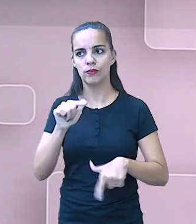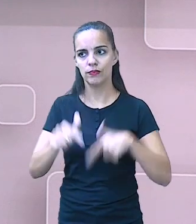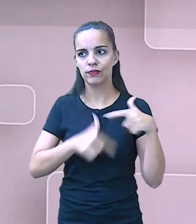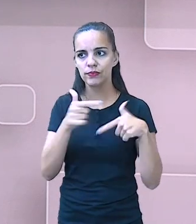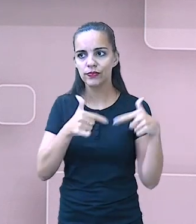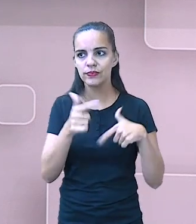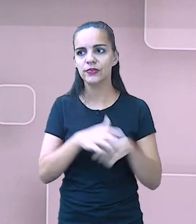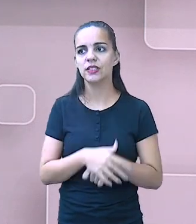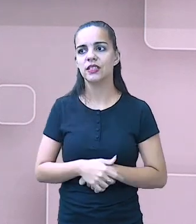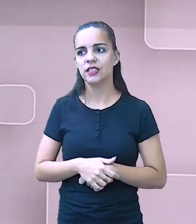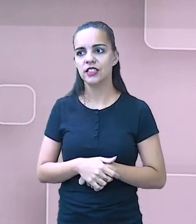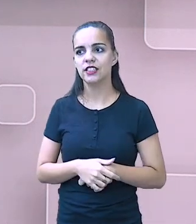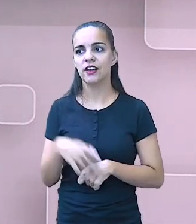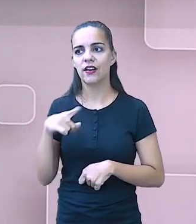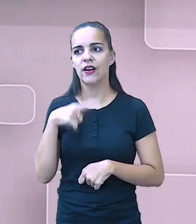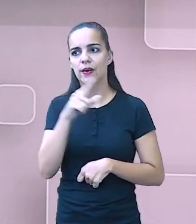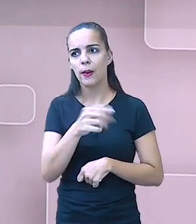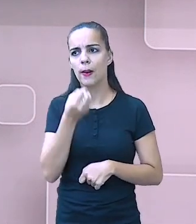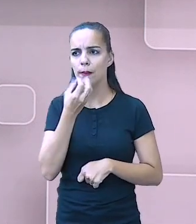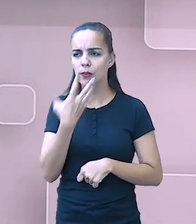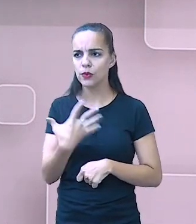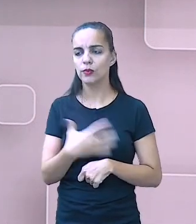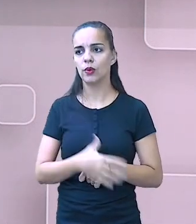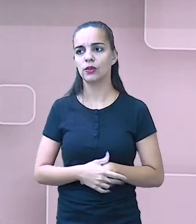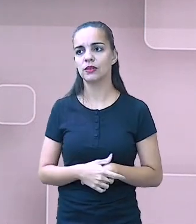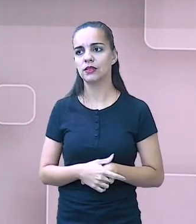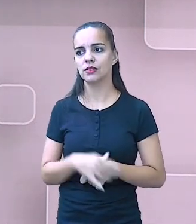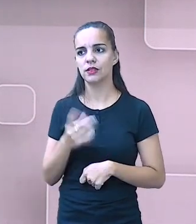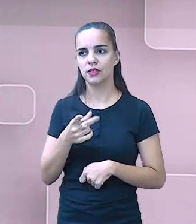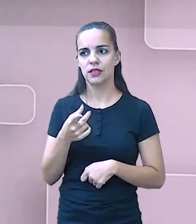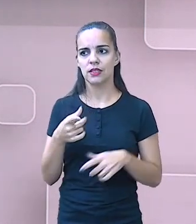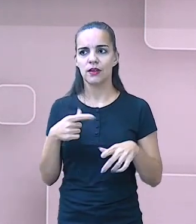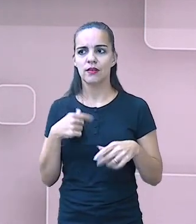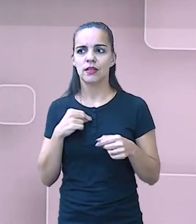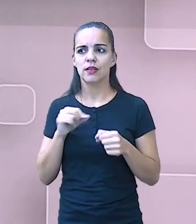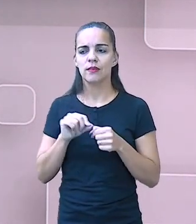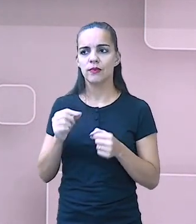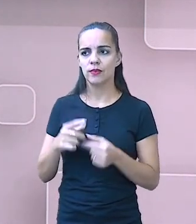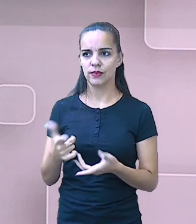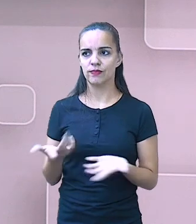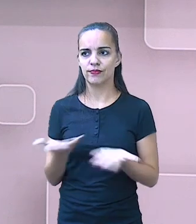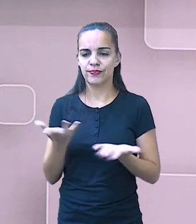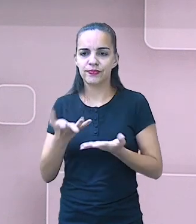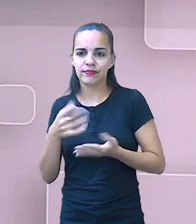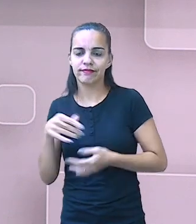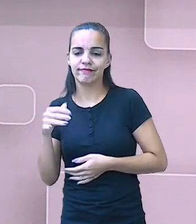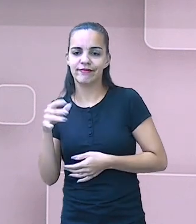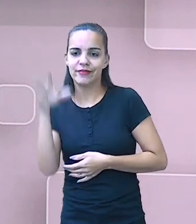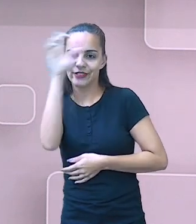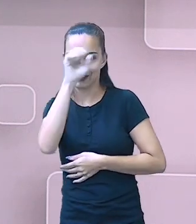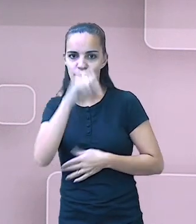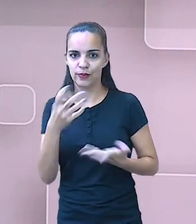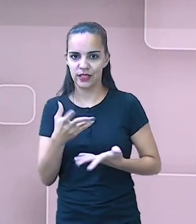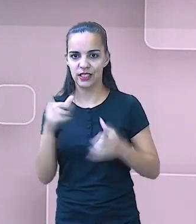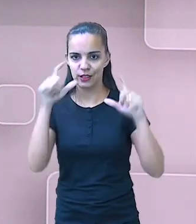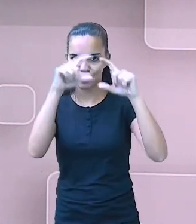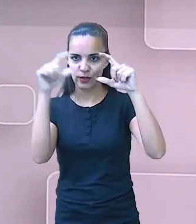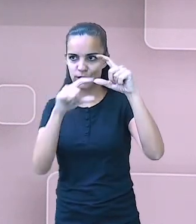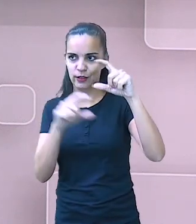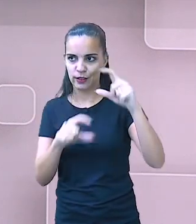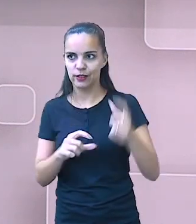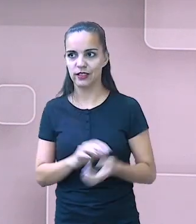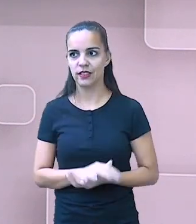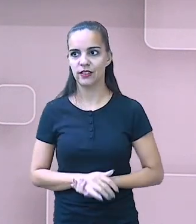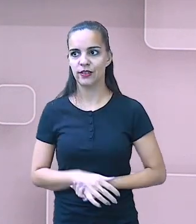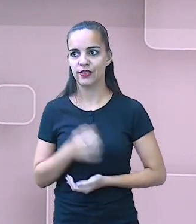aula prazerosa e que a gente tenha aprendido um pouco mais sobre o gênero textual tirinhas. Desejo a todos